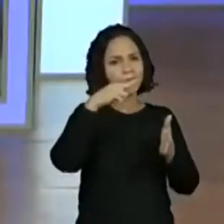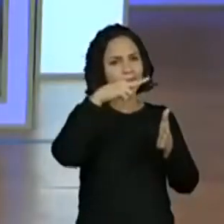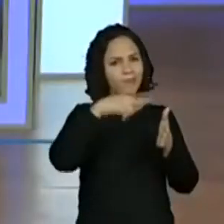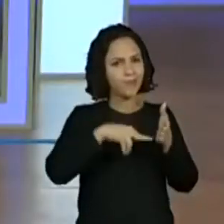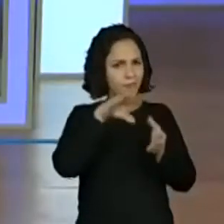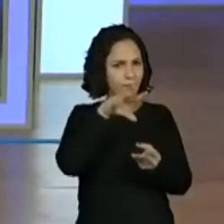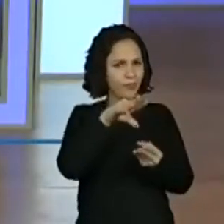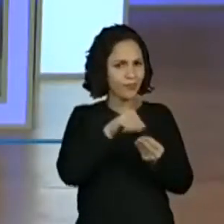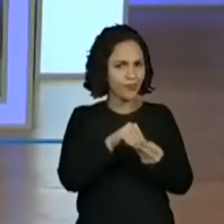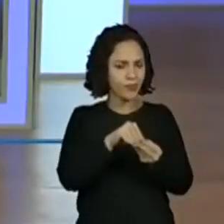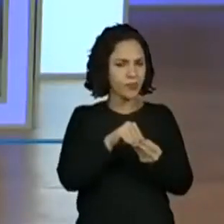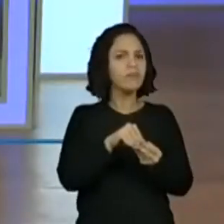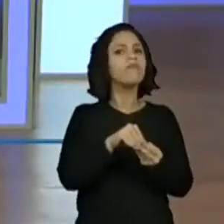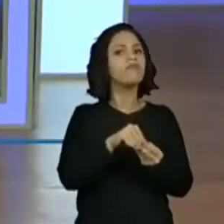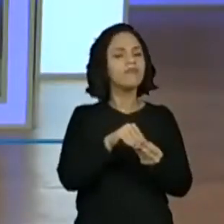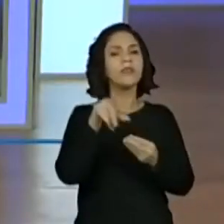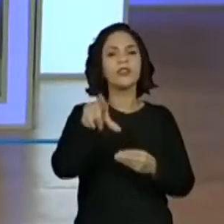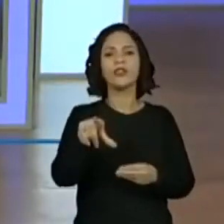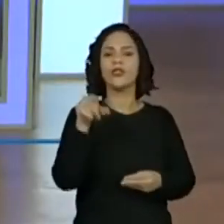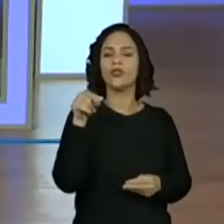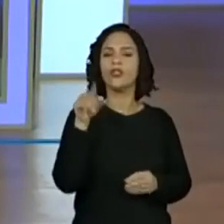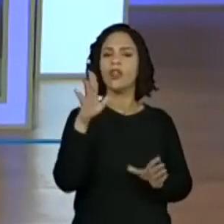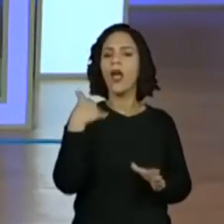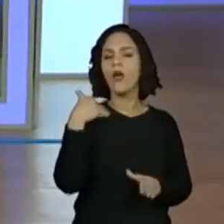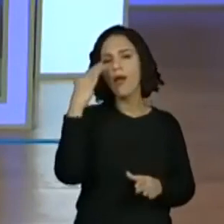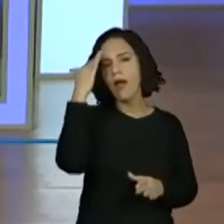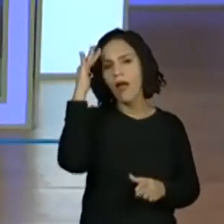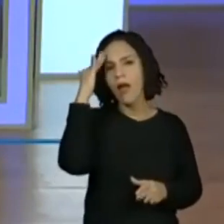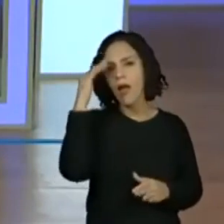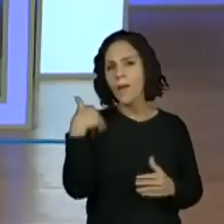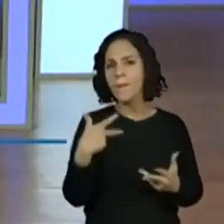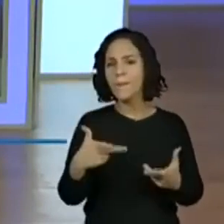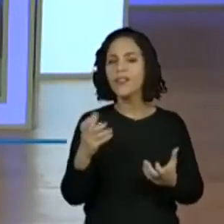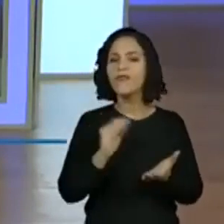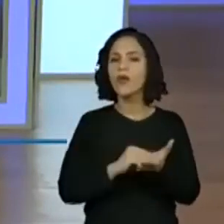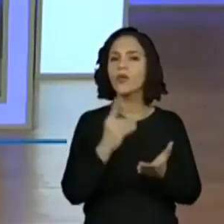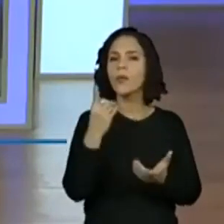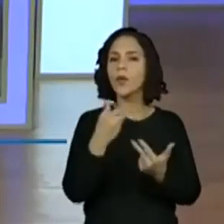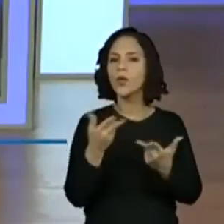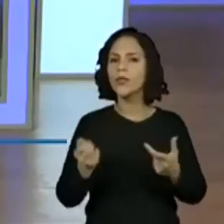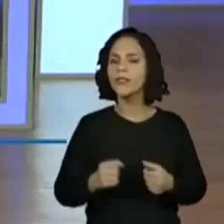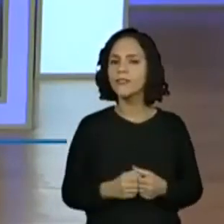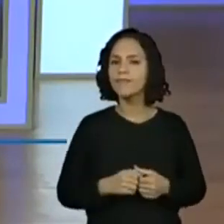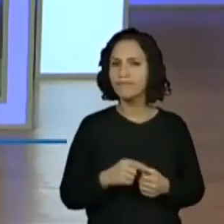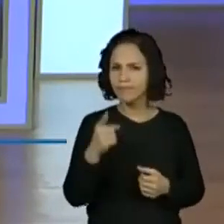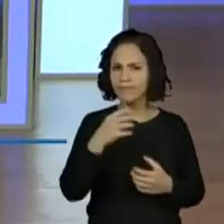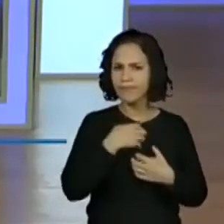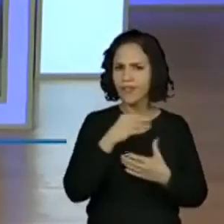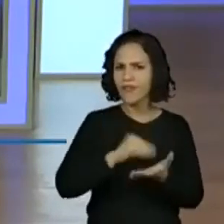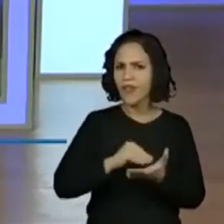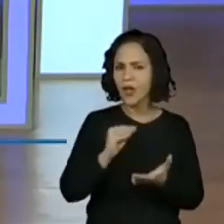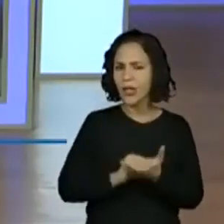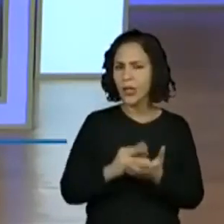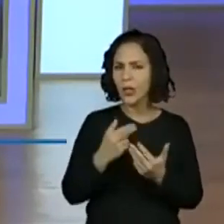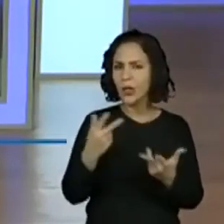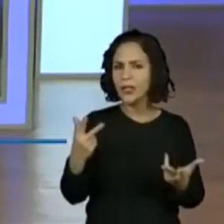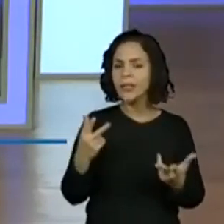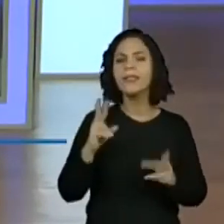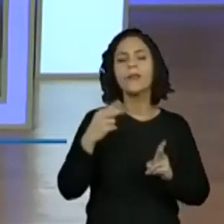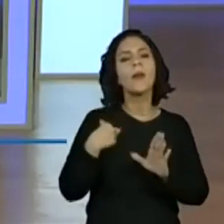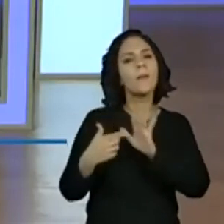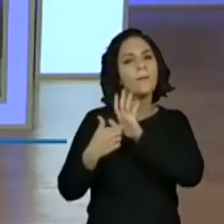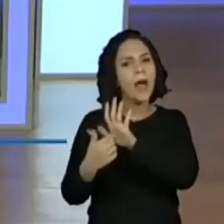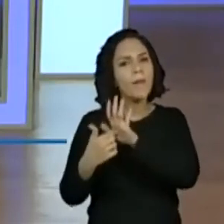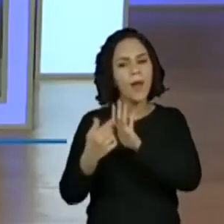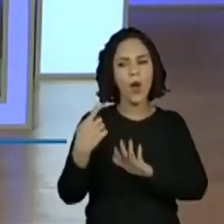esse primeiro trecho dessa notícia escolhida, já dá para perceber, eu senti falta de uma coisa. Professora, você sentiu falta de alguma coisa? Que a gente trabalhou com